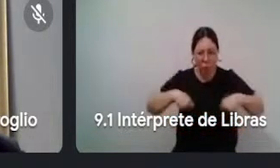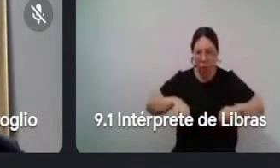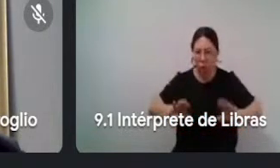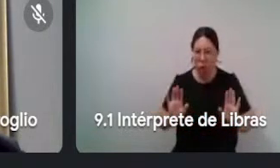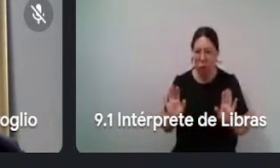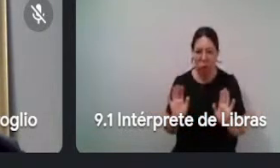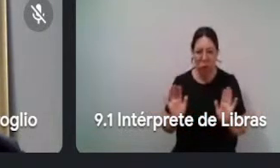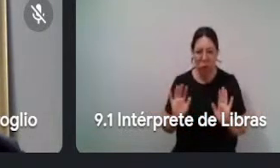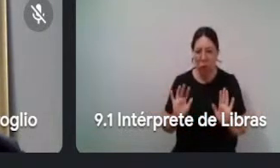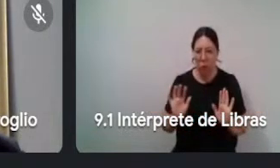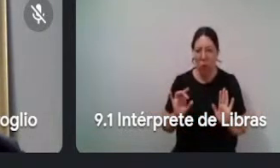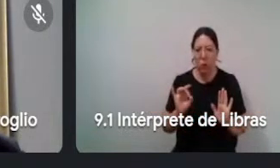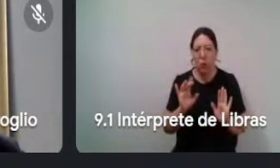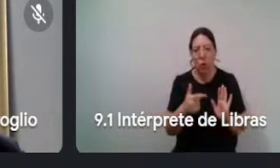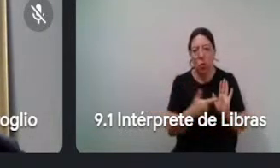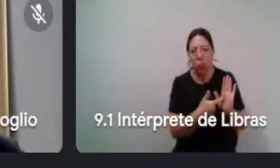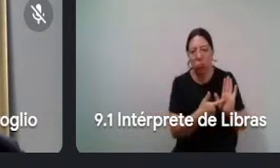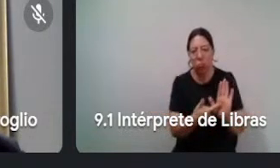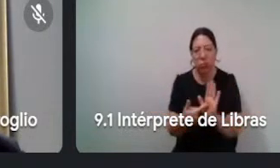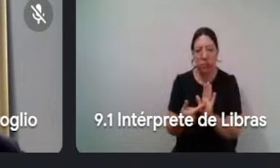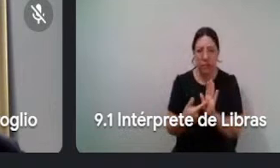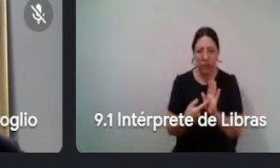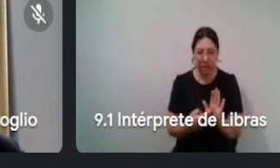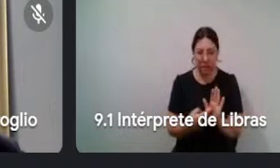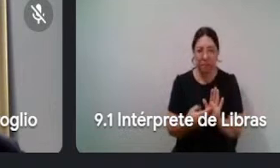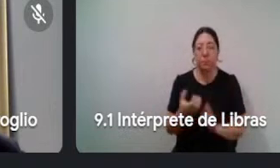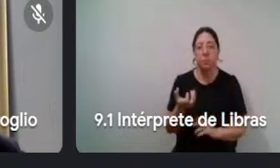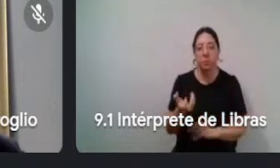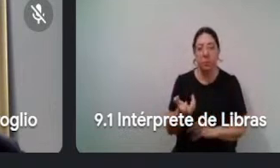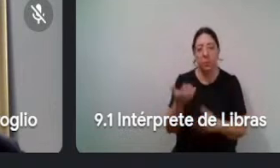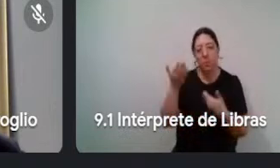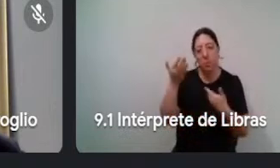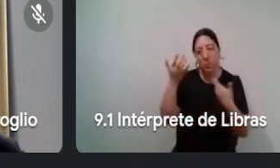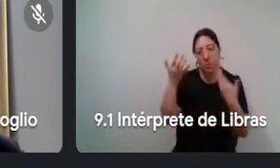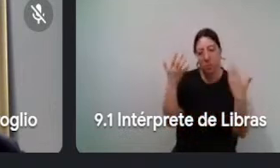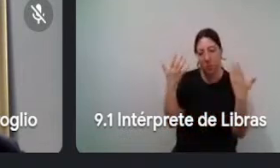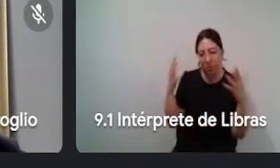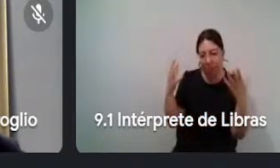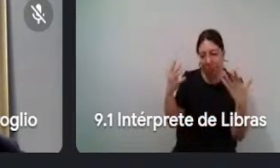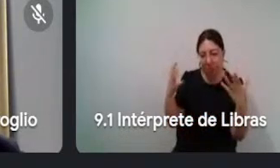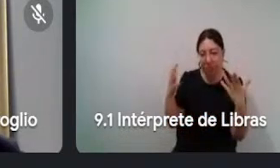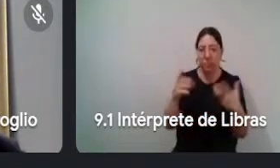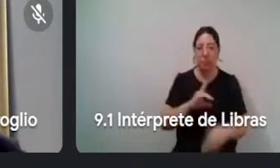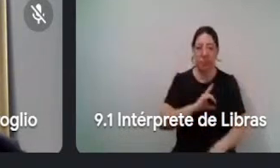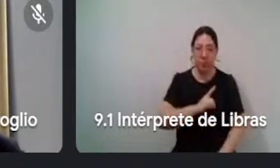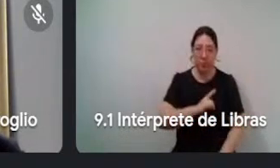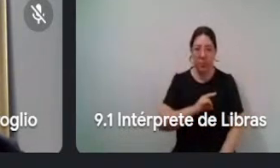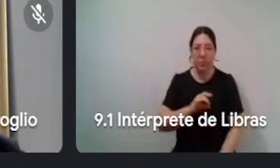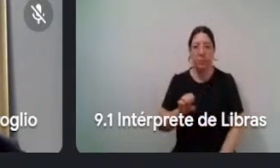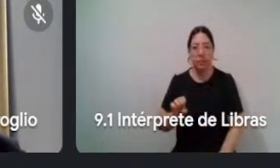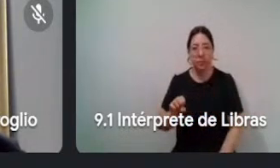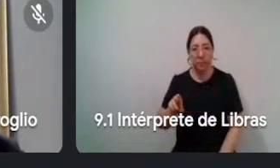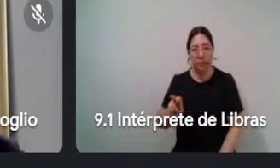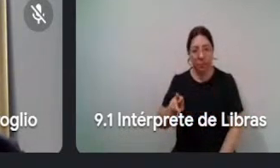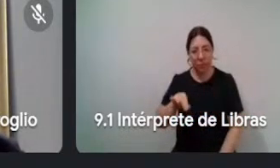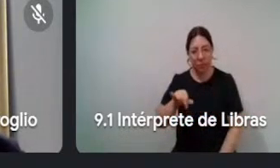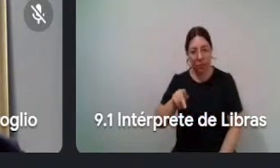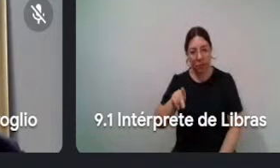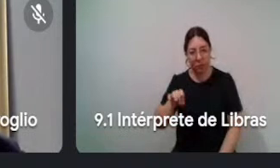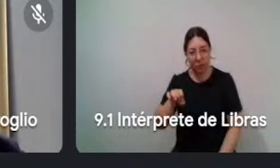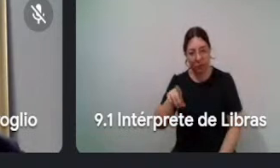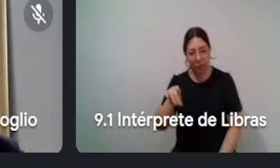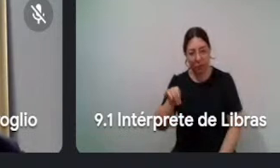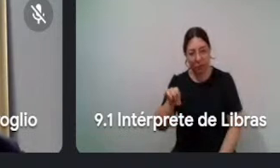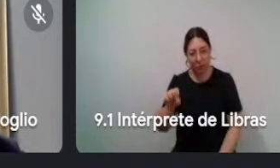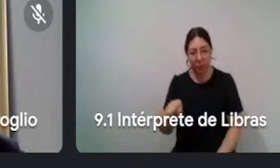dar publicidade. Quero parabenizar o desembargador Eurípides Amorim e toda a sua equipe. Obrigado. E servidores da